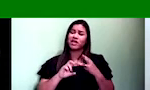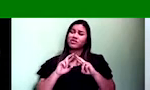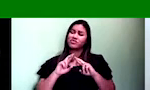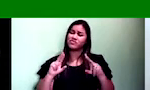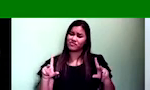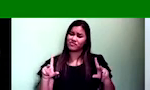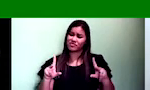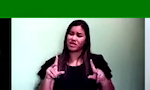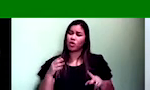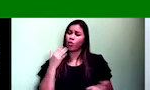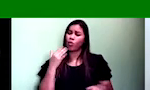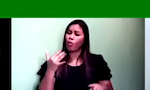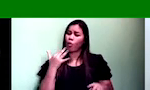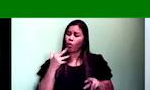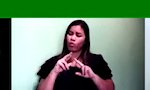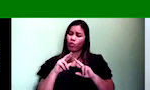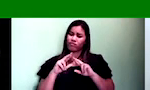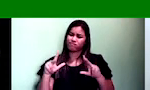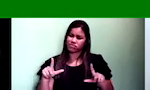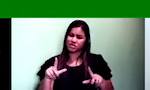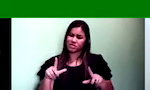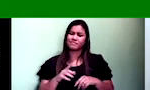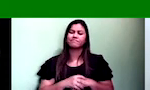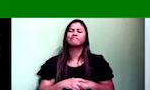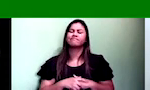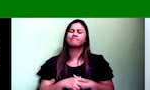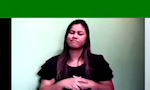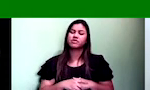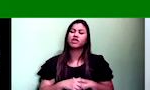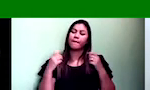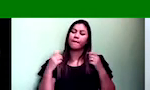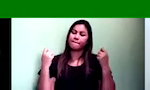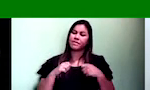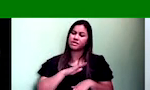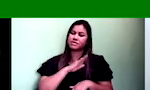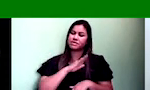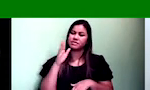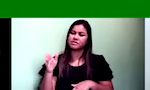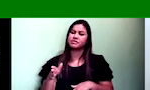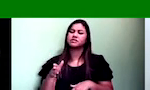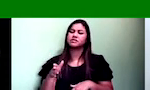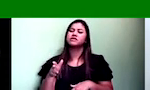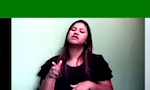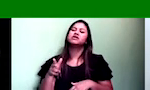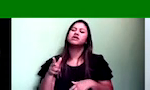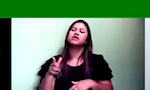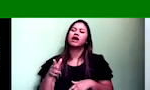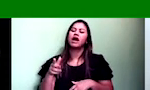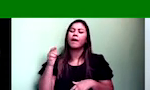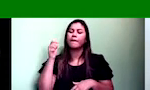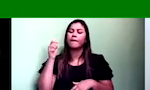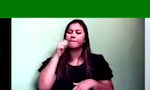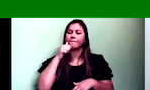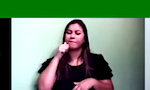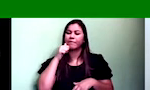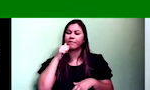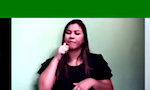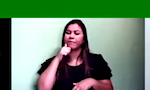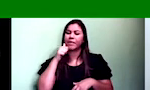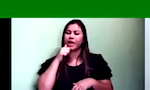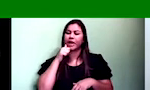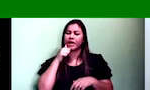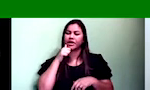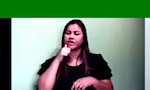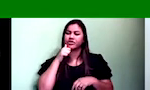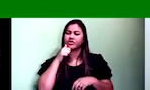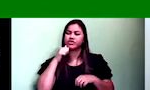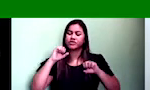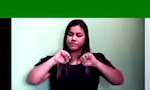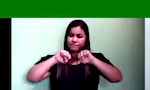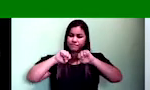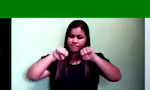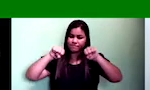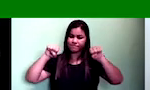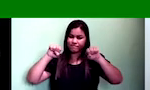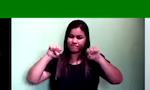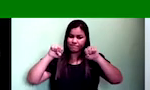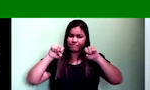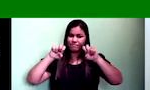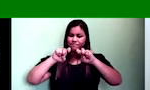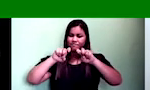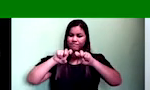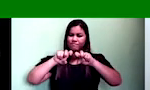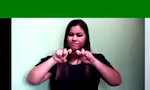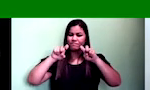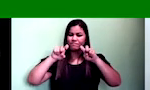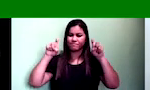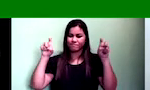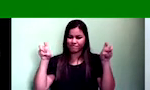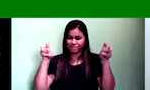clara. Então, requer uma visita ao ginecologista. Nos homens, qualquer secreção que possa sair